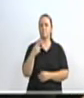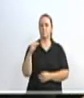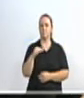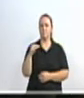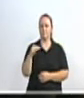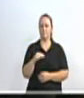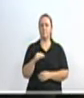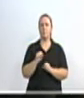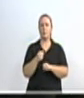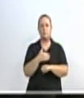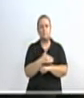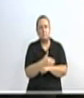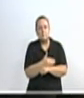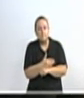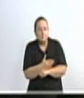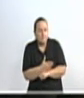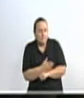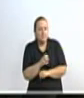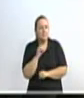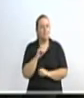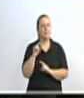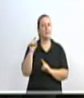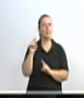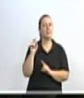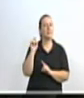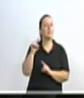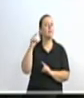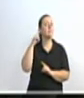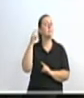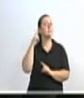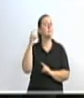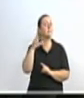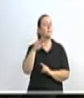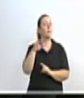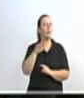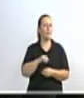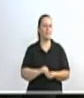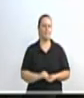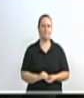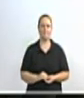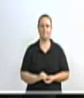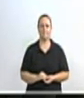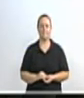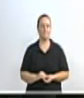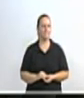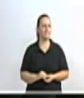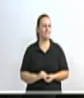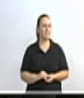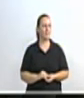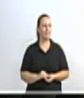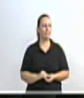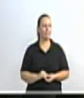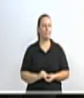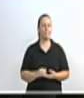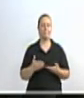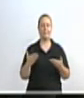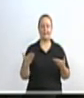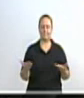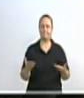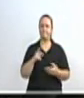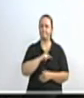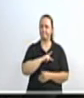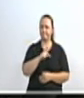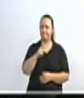Podendo estender um pouco também, se tiver o tintim aí, conforme o vereador Adriano fez. Senhor presidente,